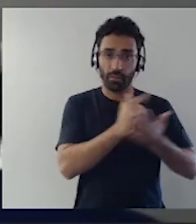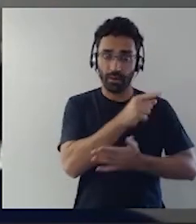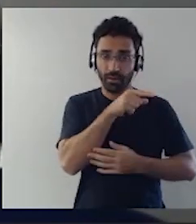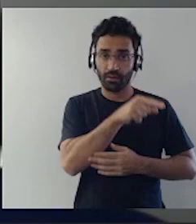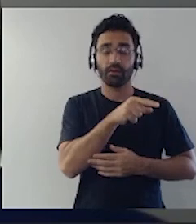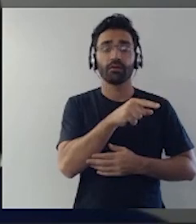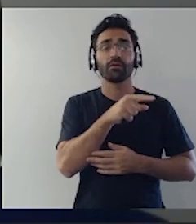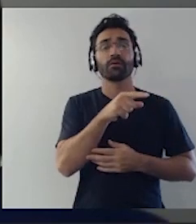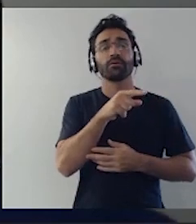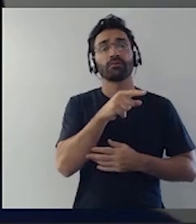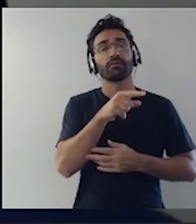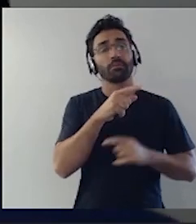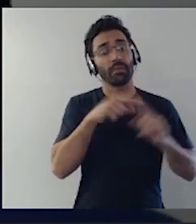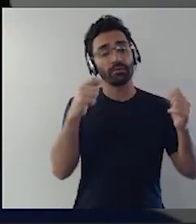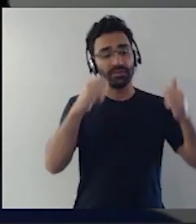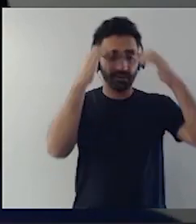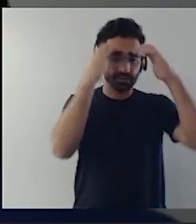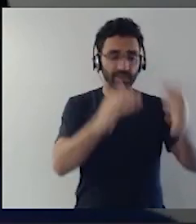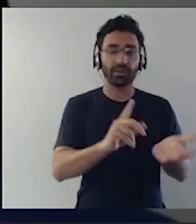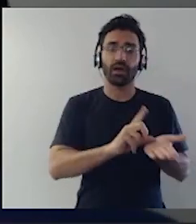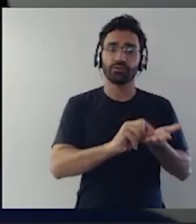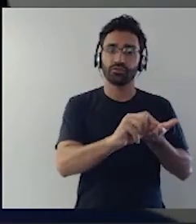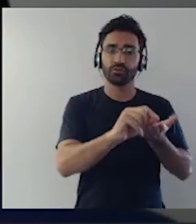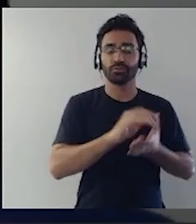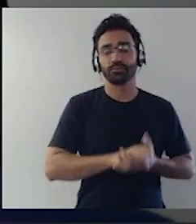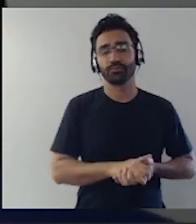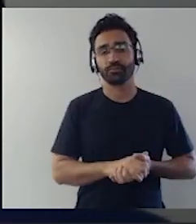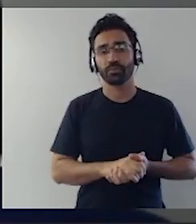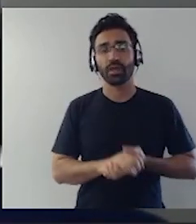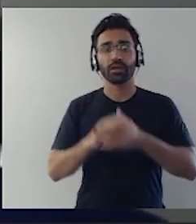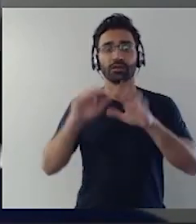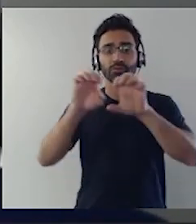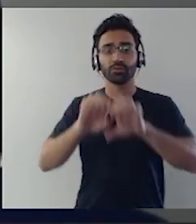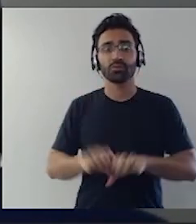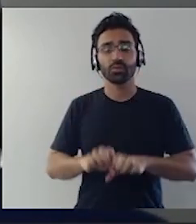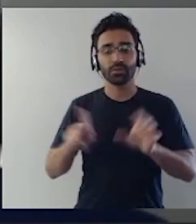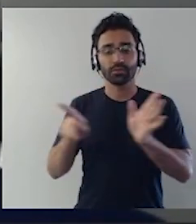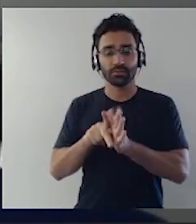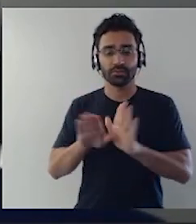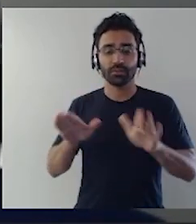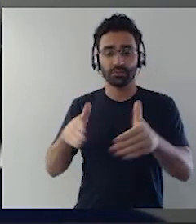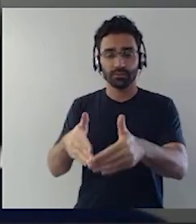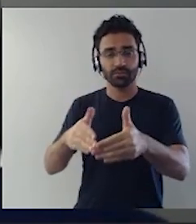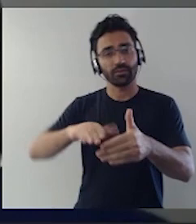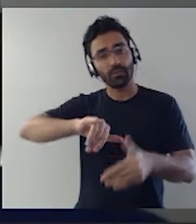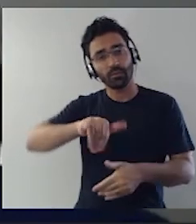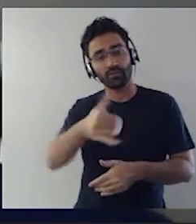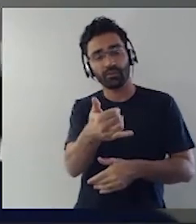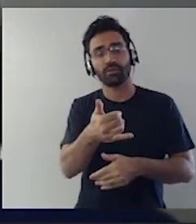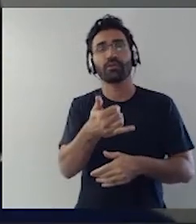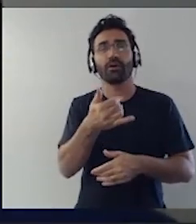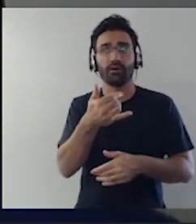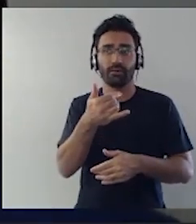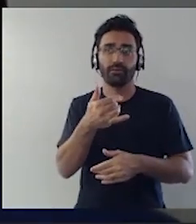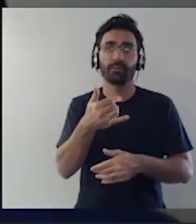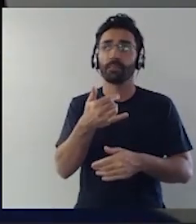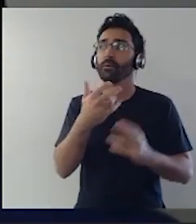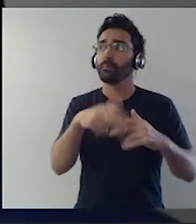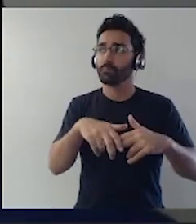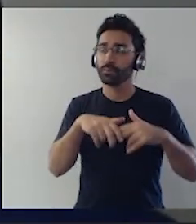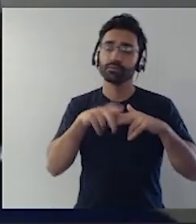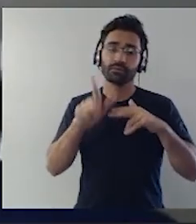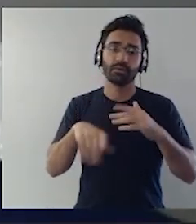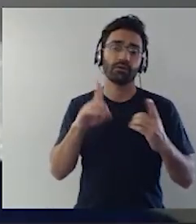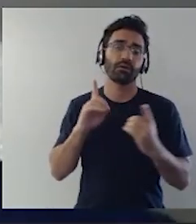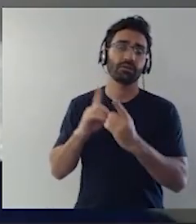nos ativos existentes, estrutura legal e regulatória geral e específica para aproveitar as oportunidades do mundo digital. Ou seja, é o